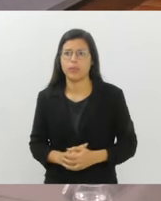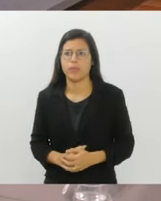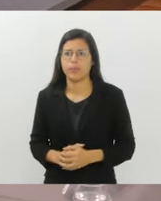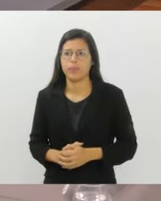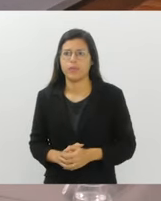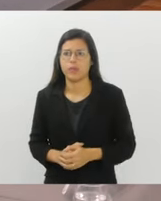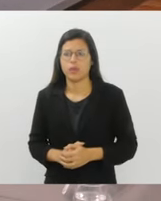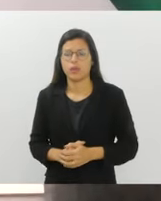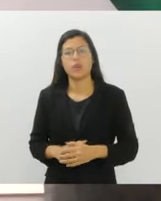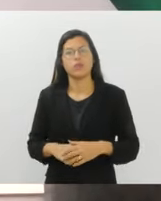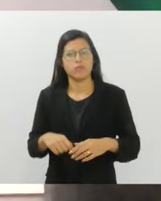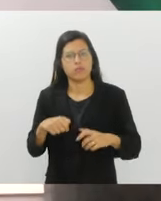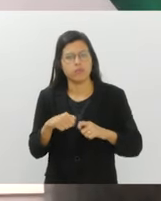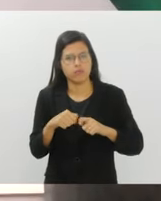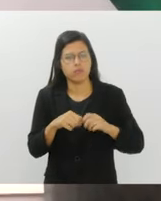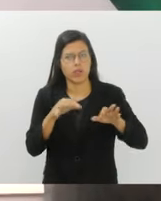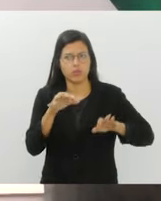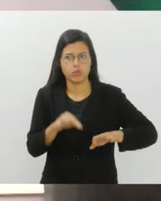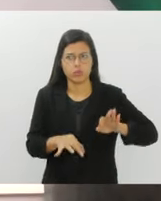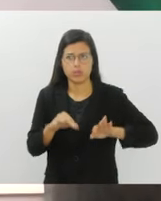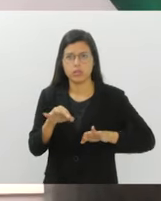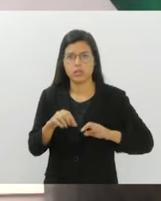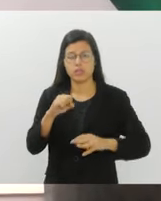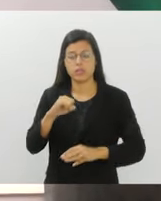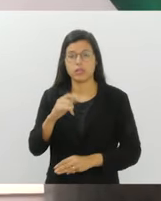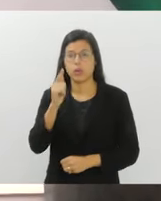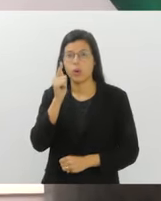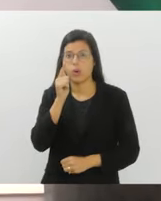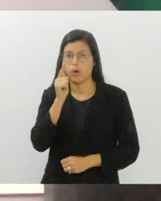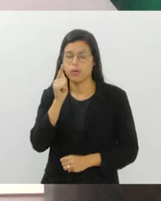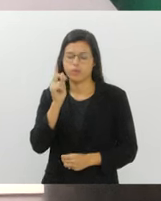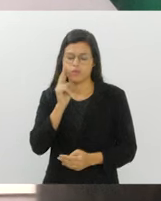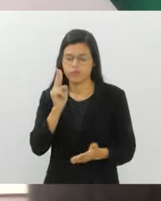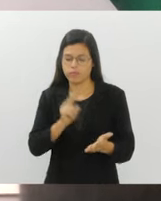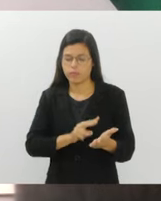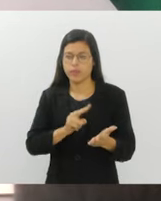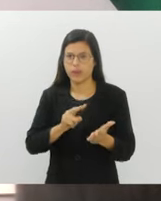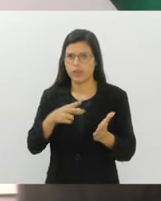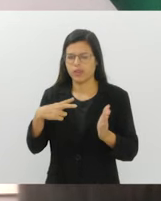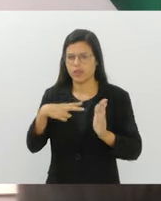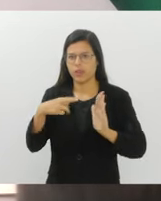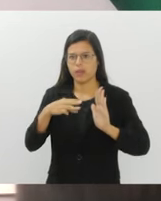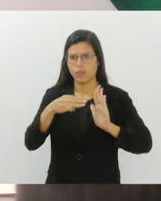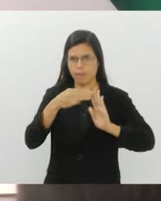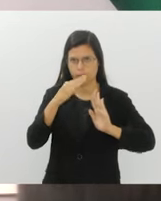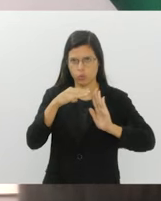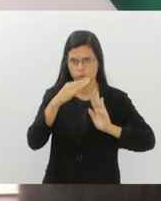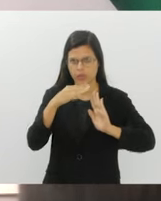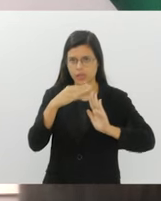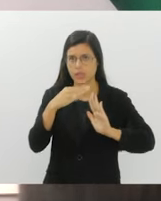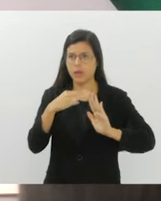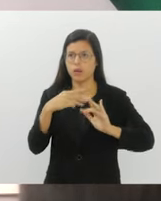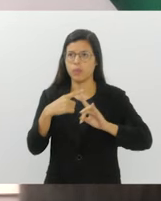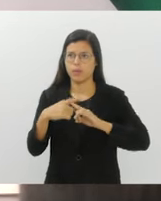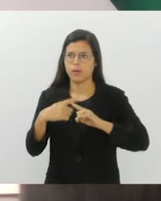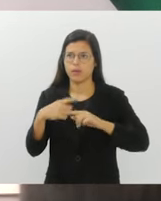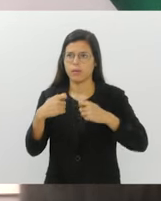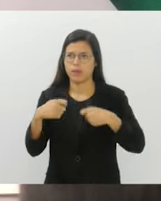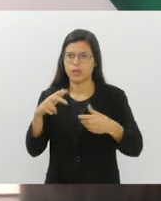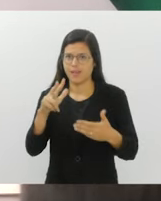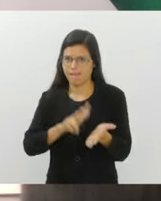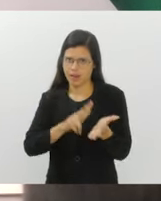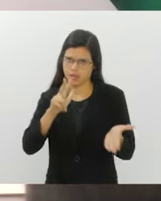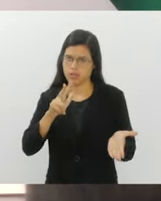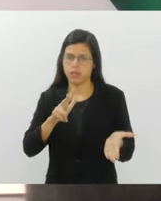no juízo da RJ. Se começar a folhear, ele ainda está em forma de minuta, porque ele precede de validação,